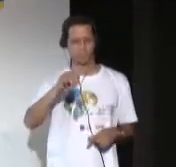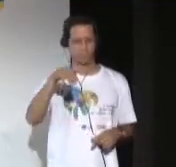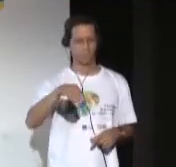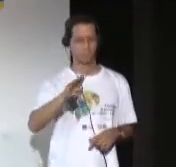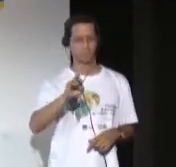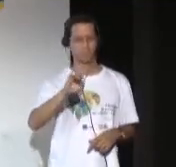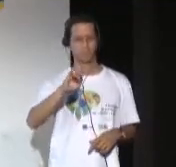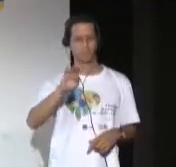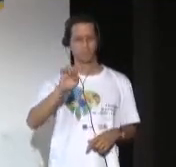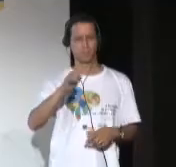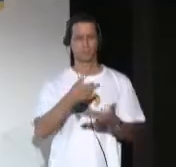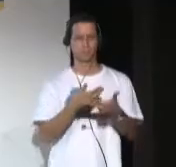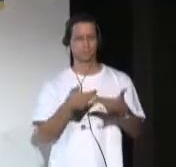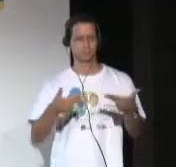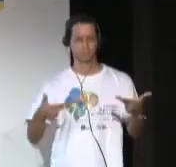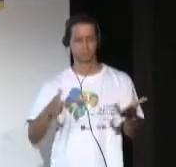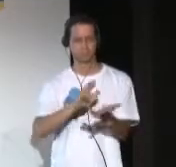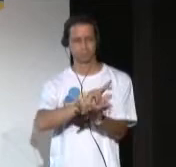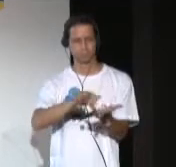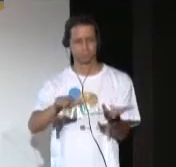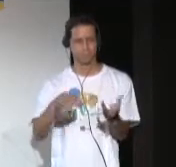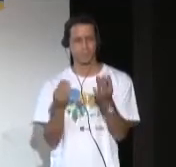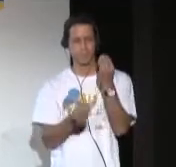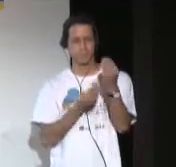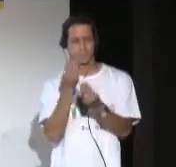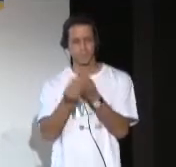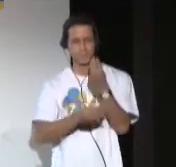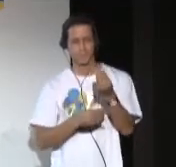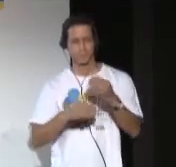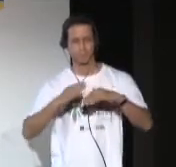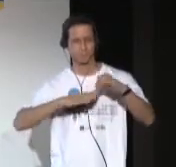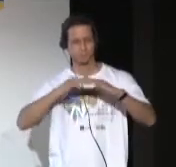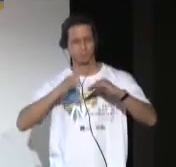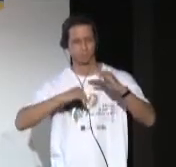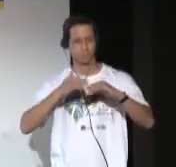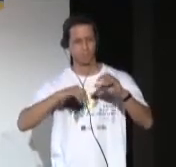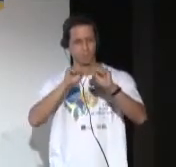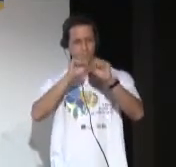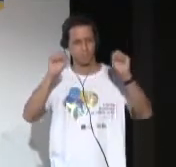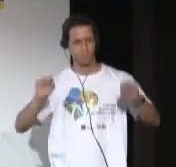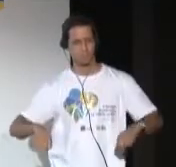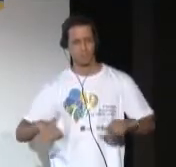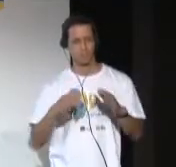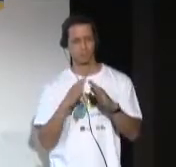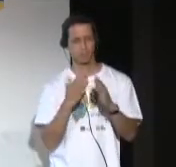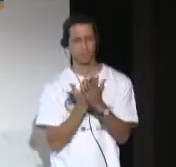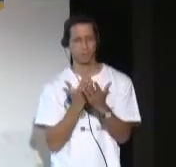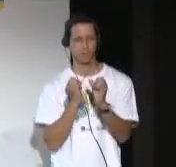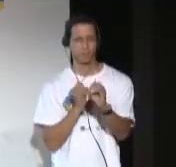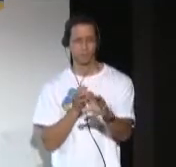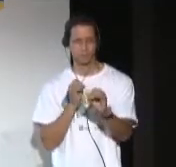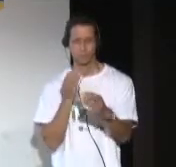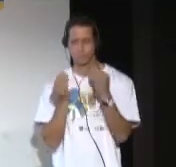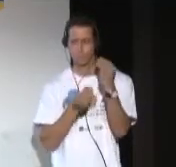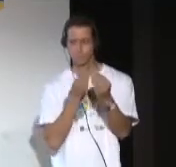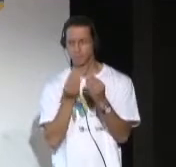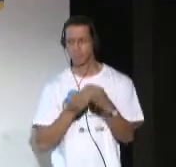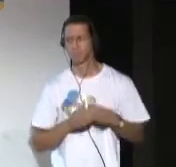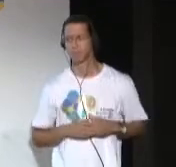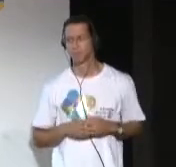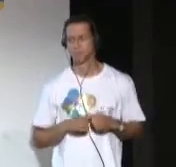São nossos parceiros já há muitos anos. Então, apesar de sim termos capacidades nativas para desenvolver a nossa avaliação,